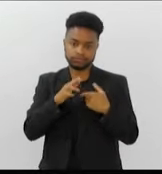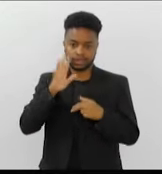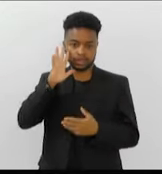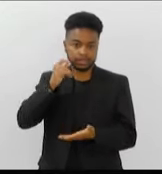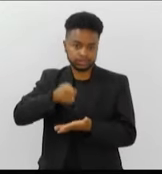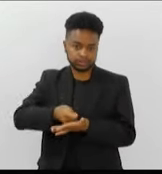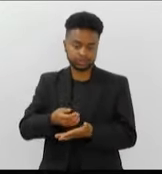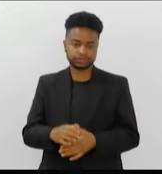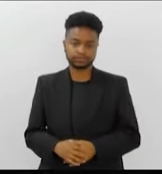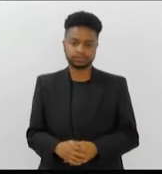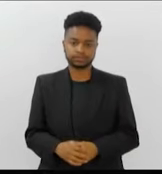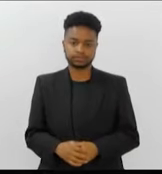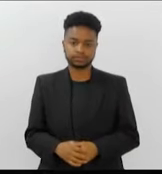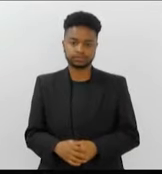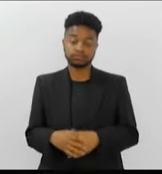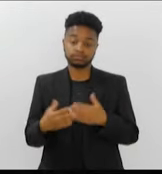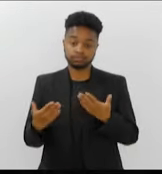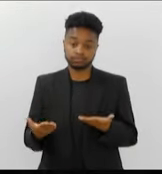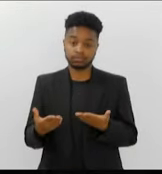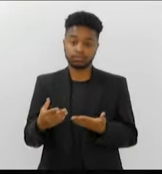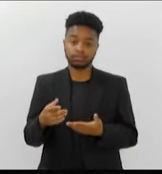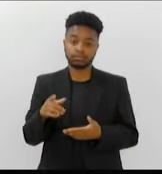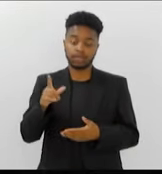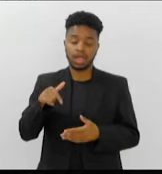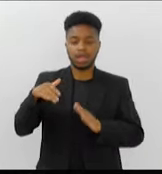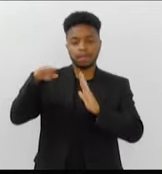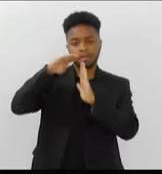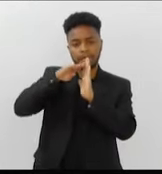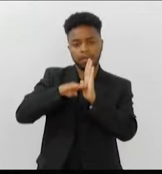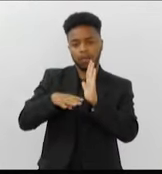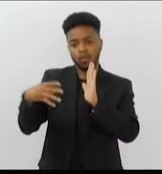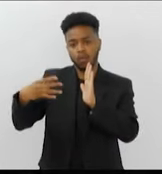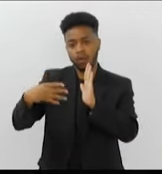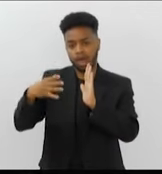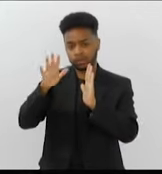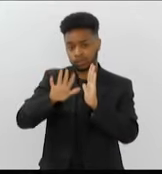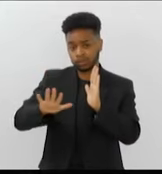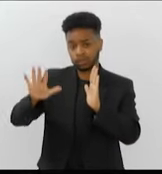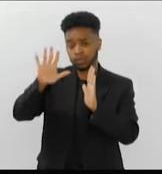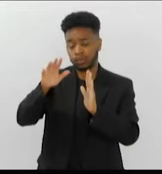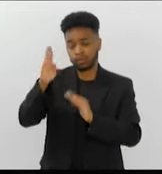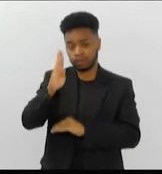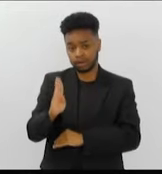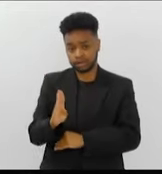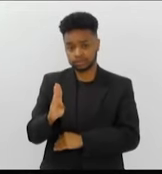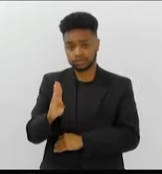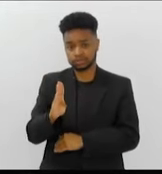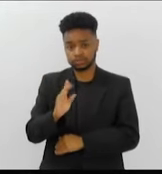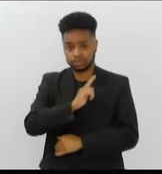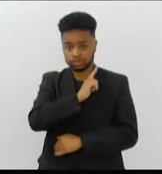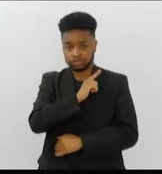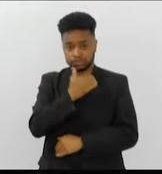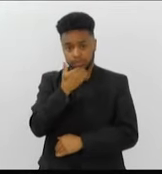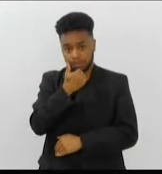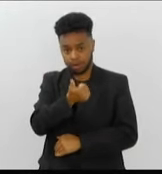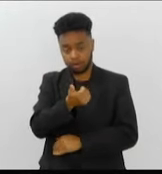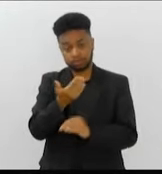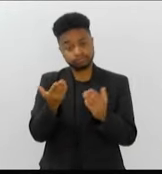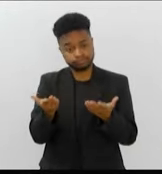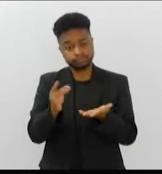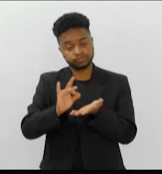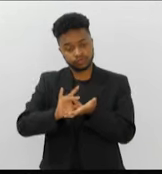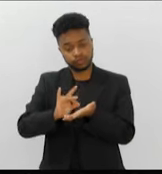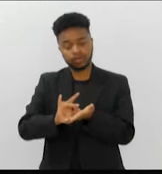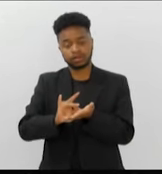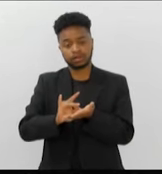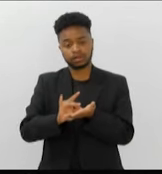Então, esse quarto lugar no Brasil, em matéria de gestão, realmente